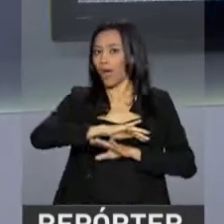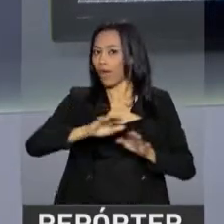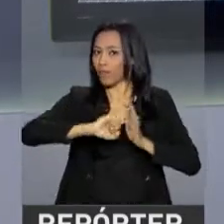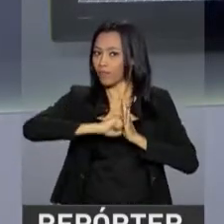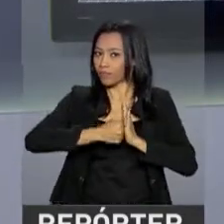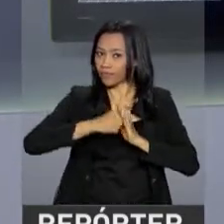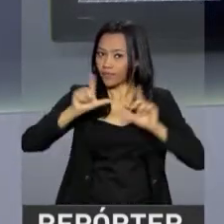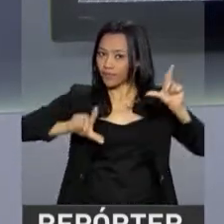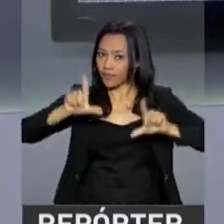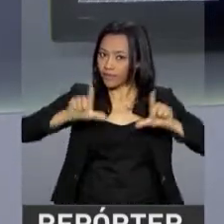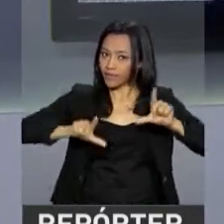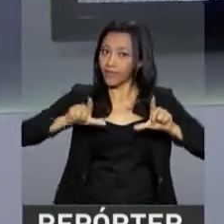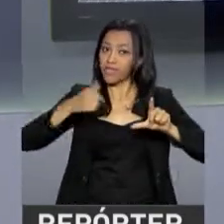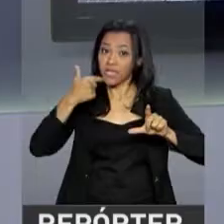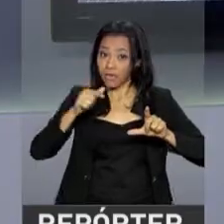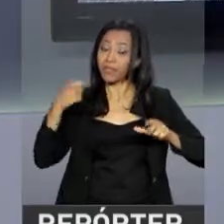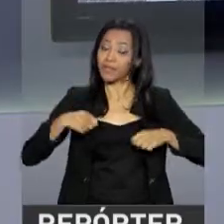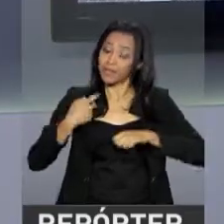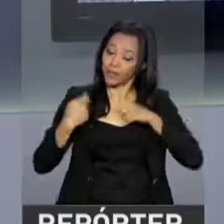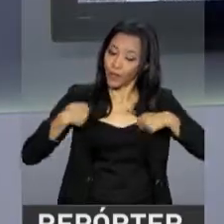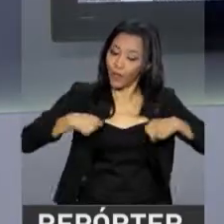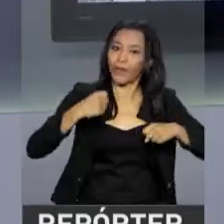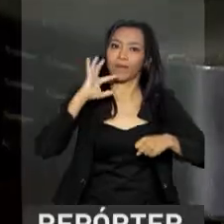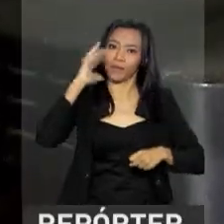sinal digital em casa, tem que correr.